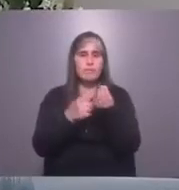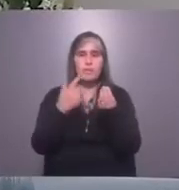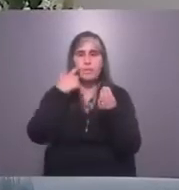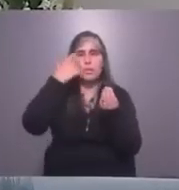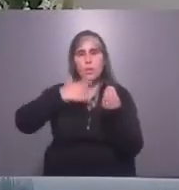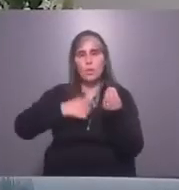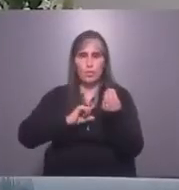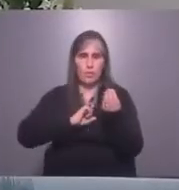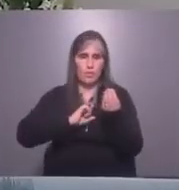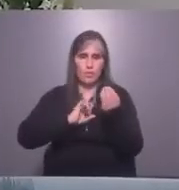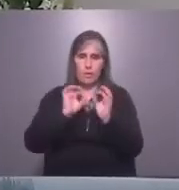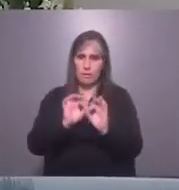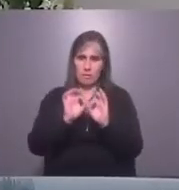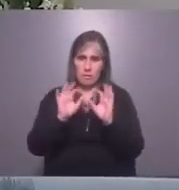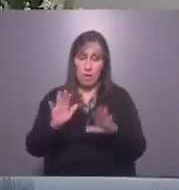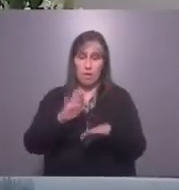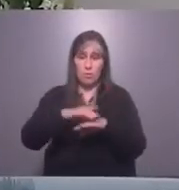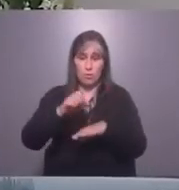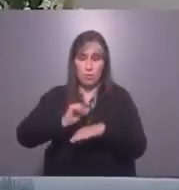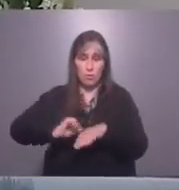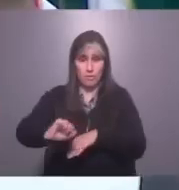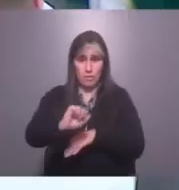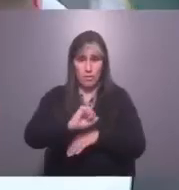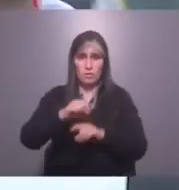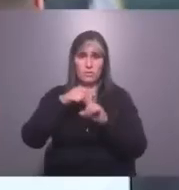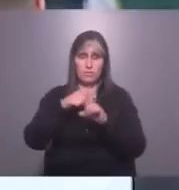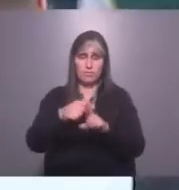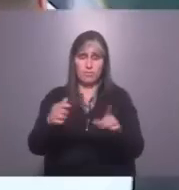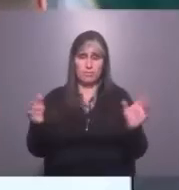corpus meum, quod pro vobis tradetur.